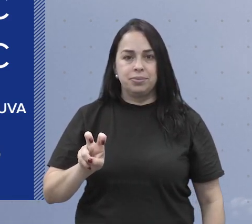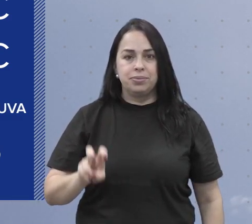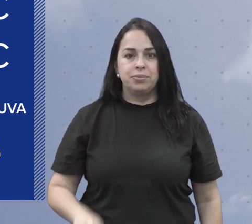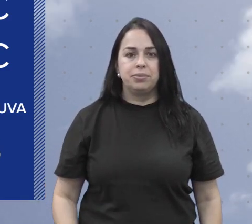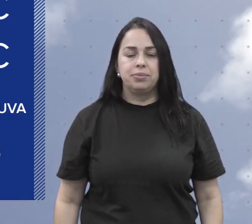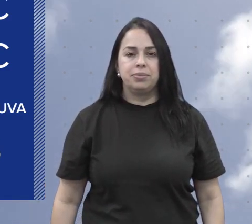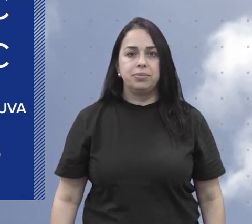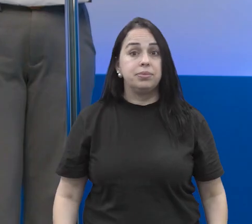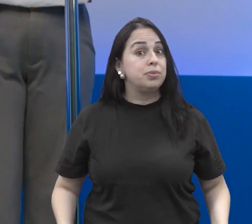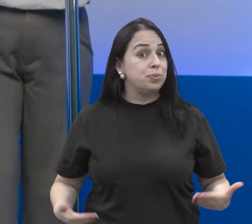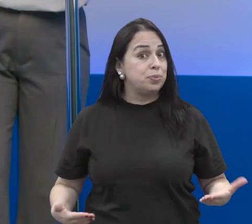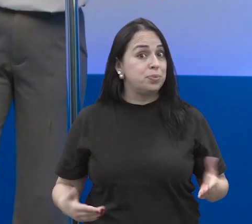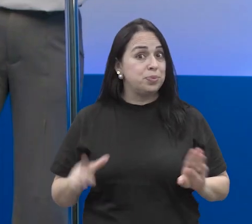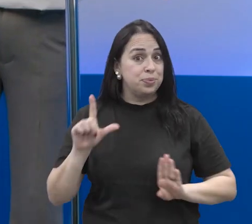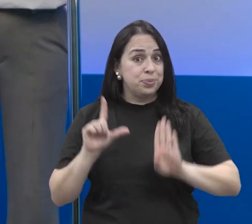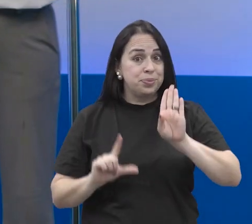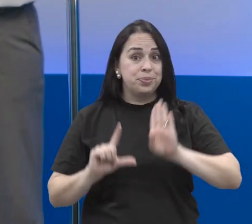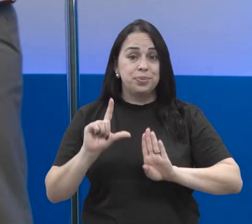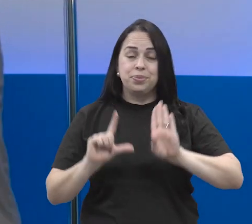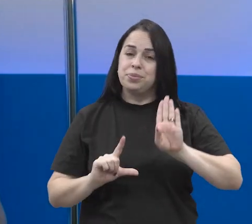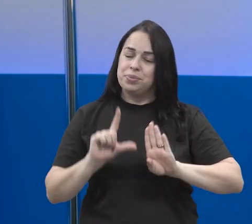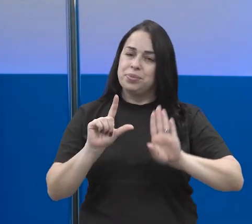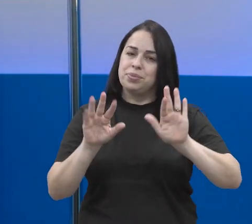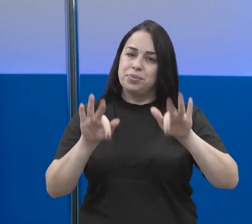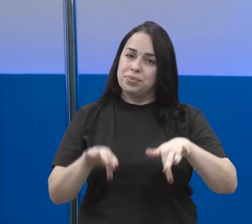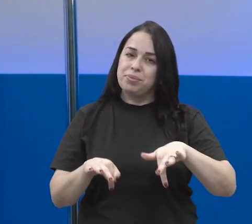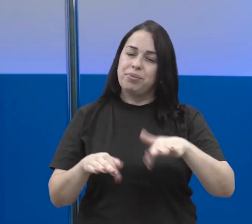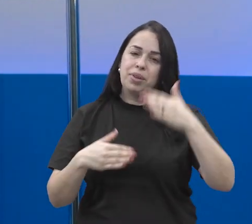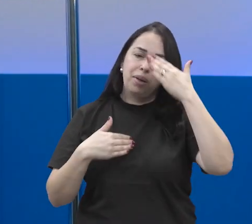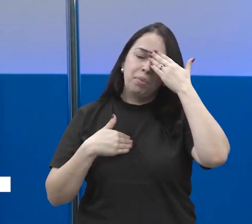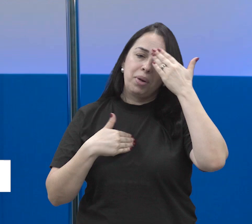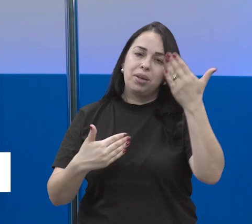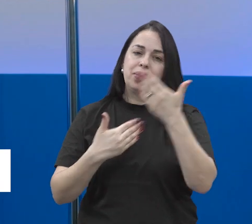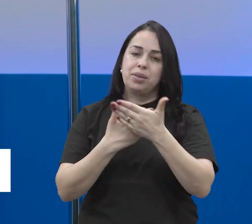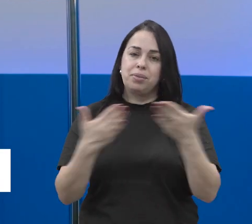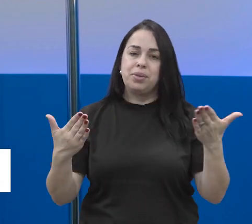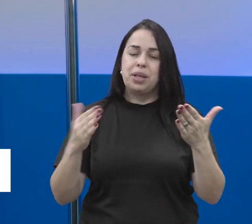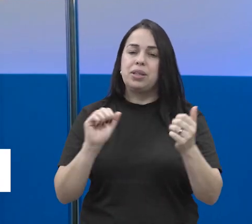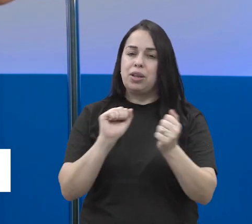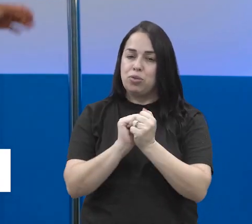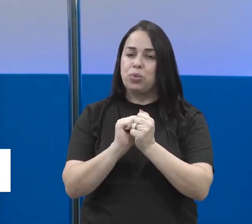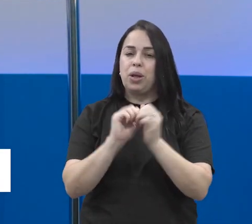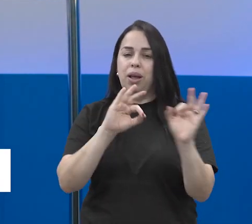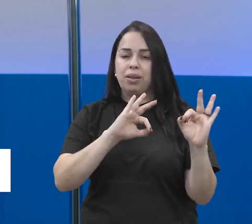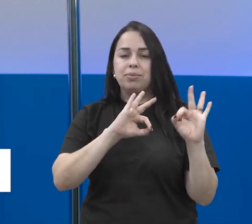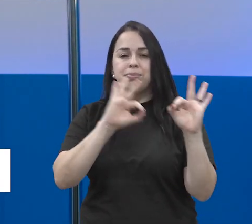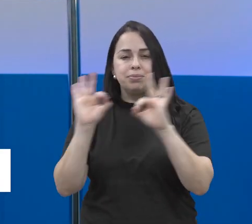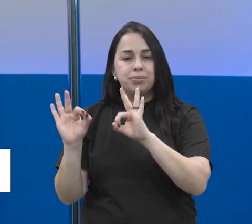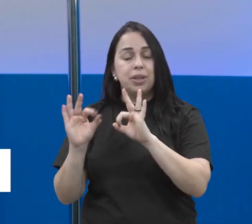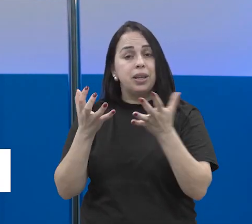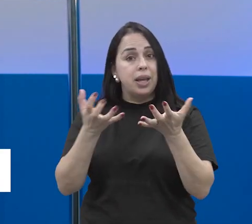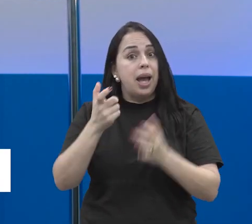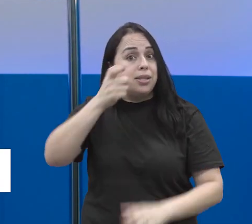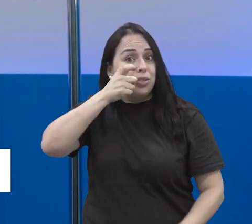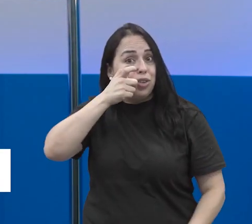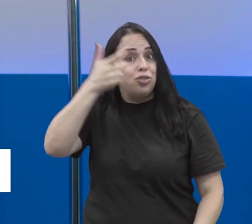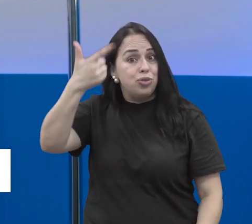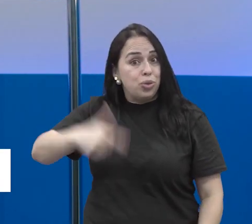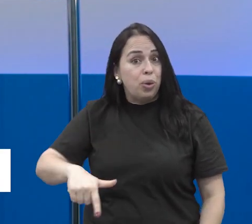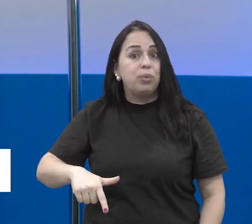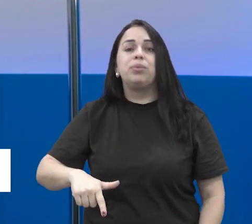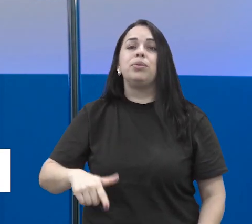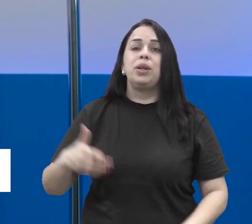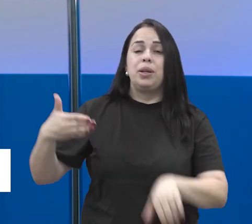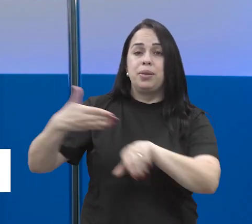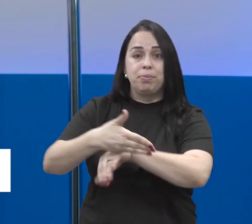15. O Boletim Legislativo de hoje fica por aqui. Muito obrigada pela companhia. Se quiser rever as reportagens, basta